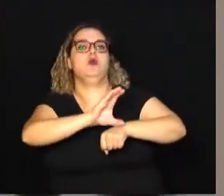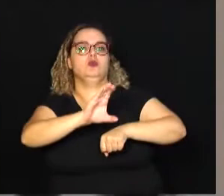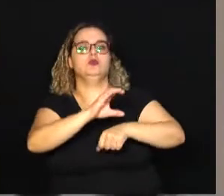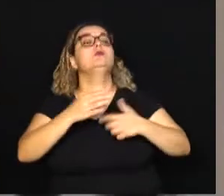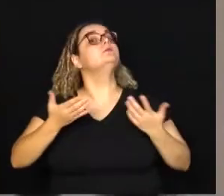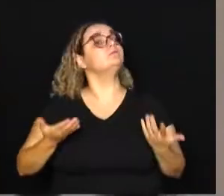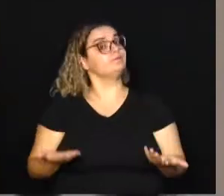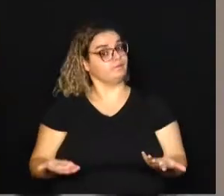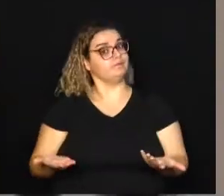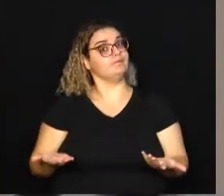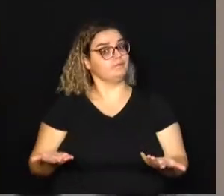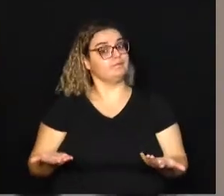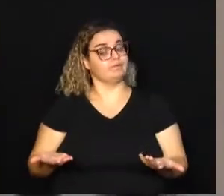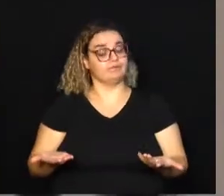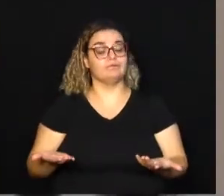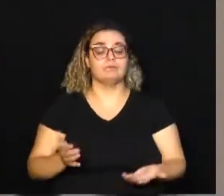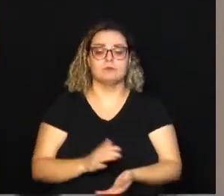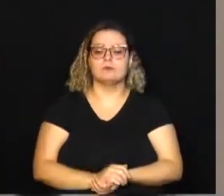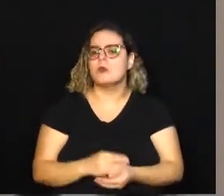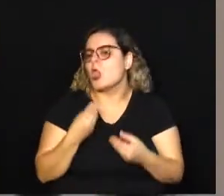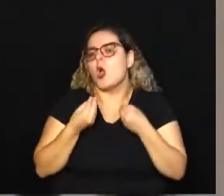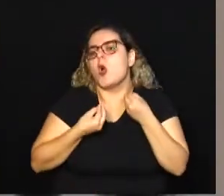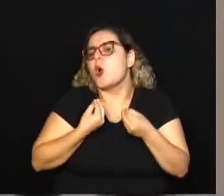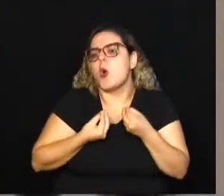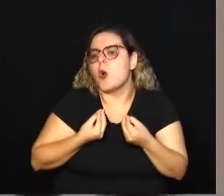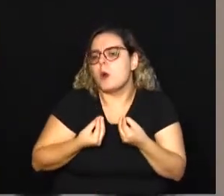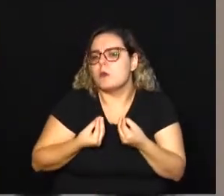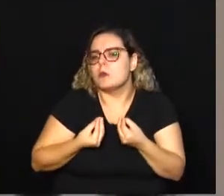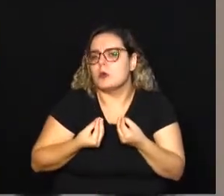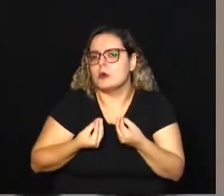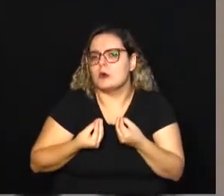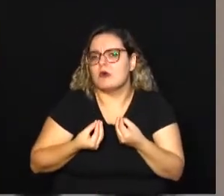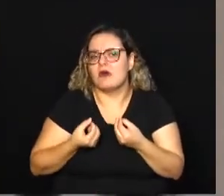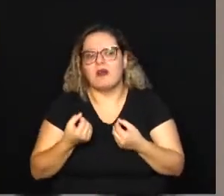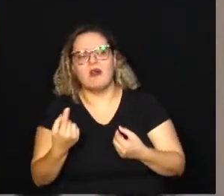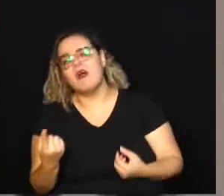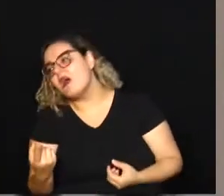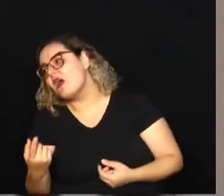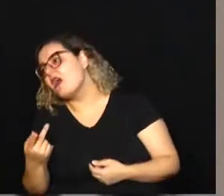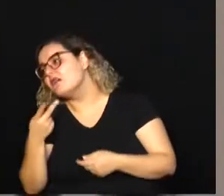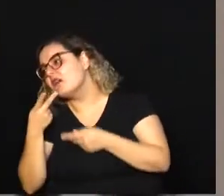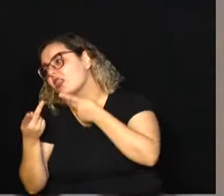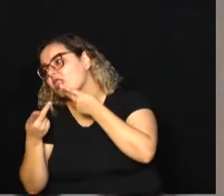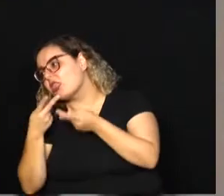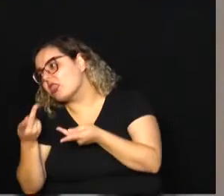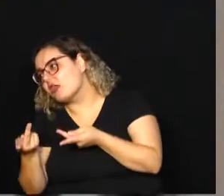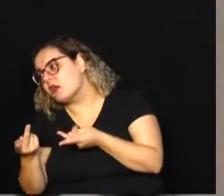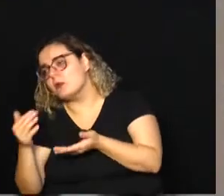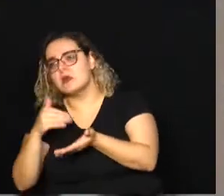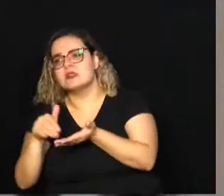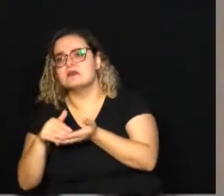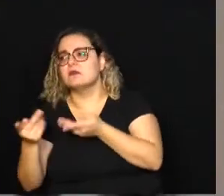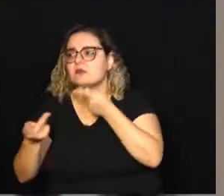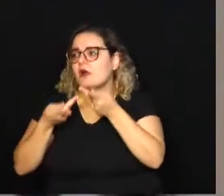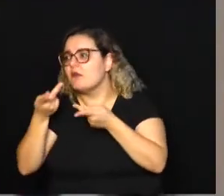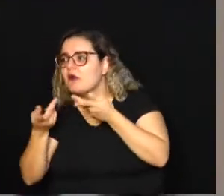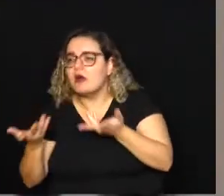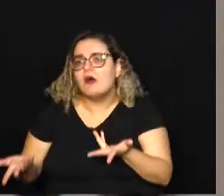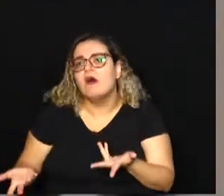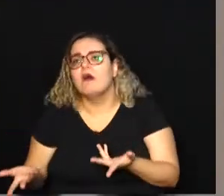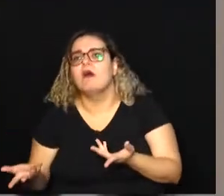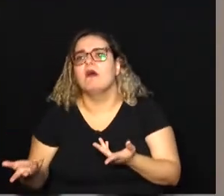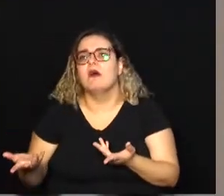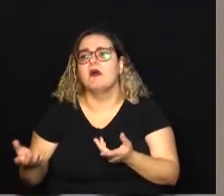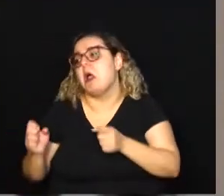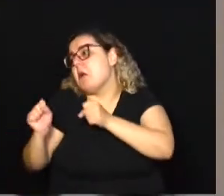Então, como é que fica? Cada um diz uma coisa, uma hora o secretário do Estado diz